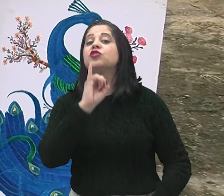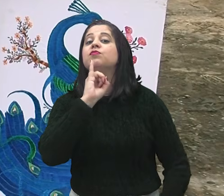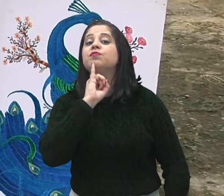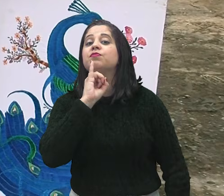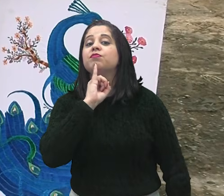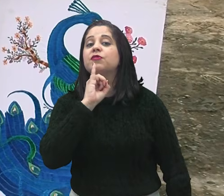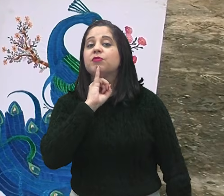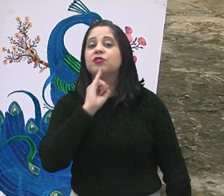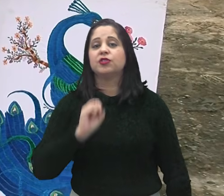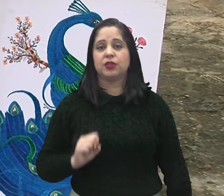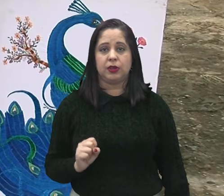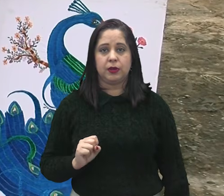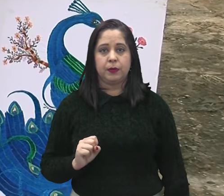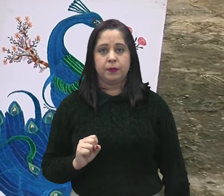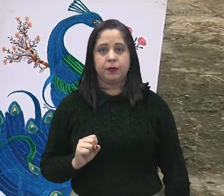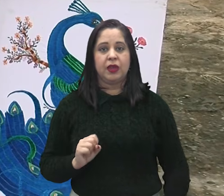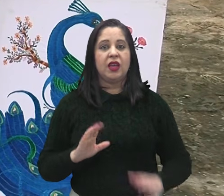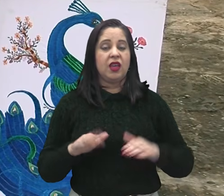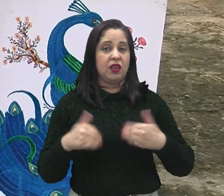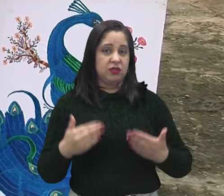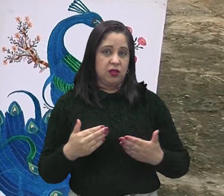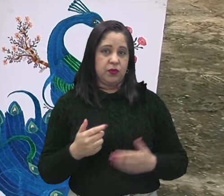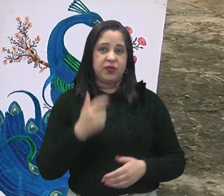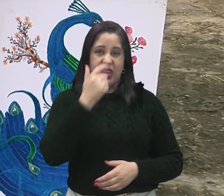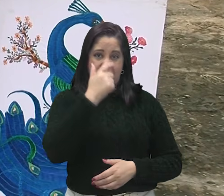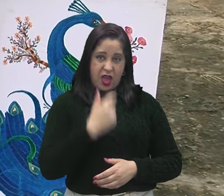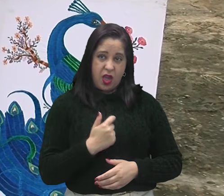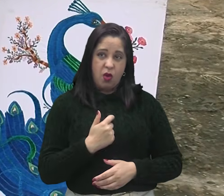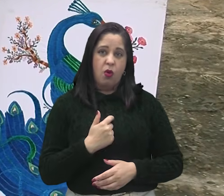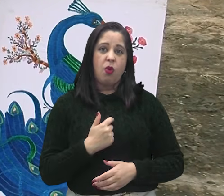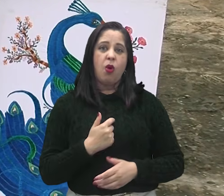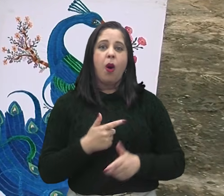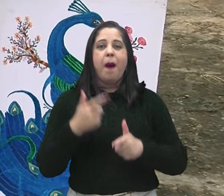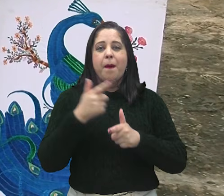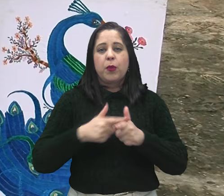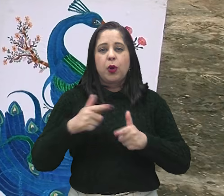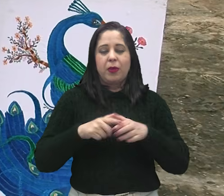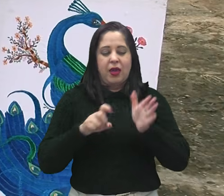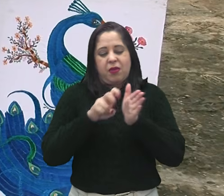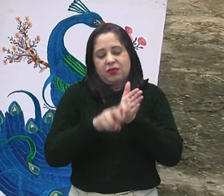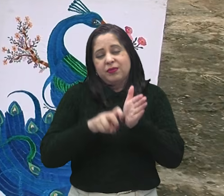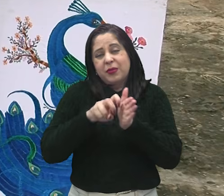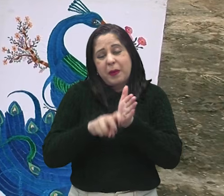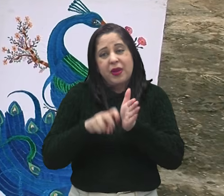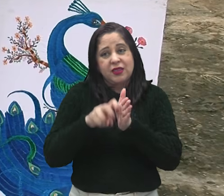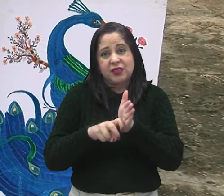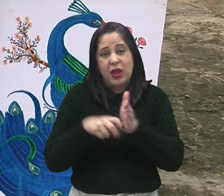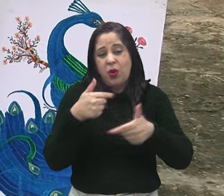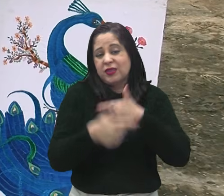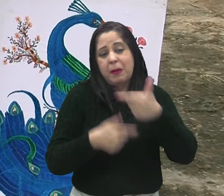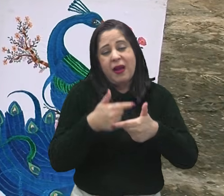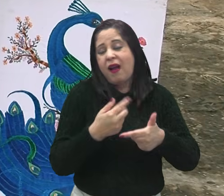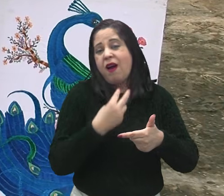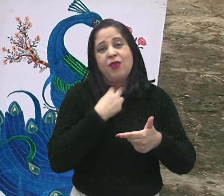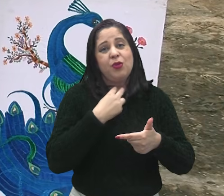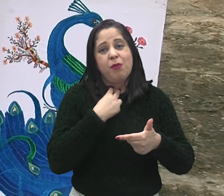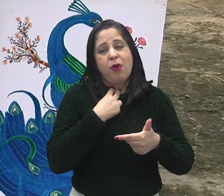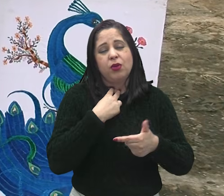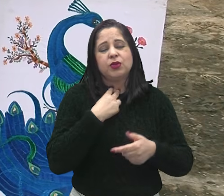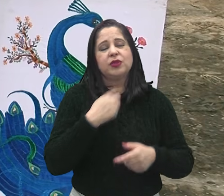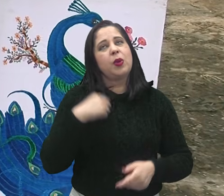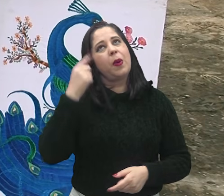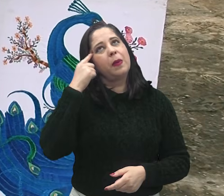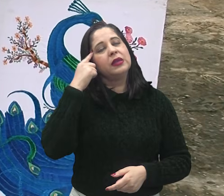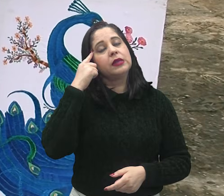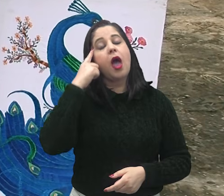não pude trabalhar mais, que eu fiquei com problema de cadeirante, aí eu comecei a bordar, fazer enxoval de